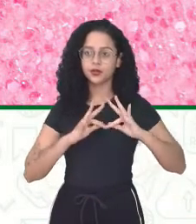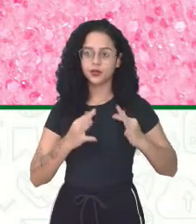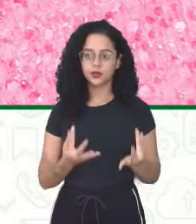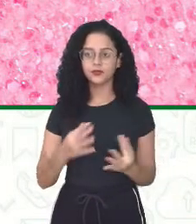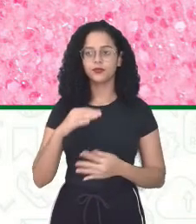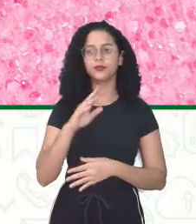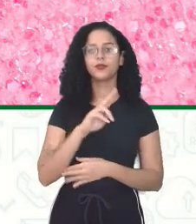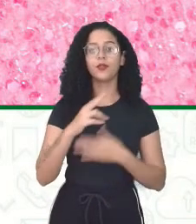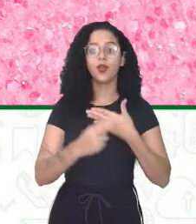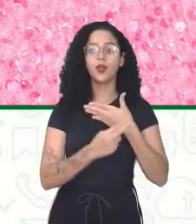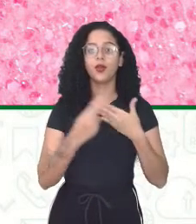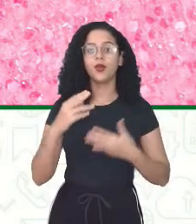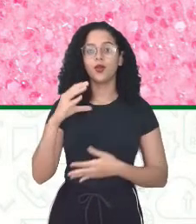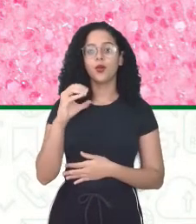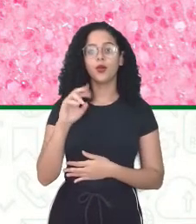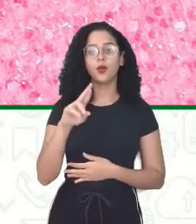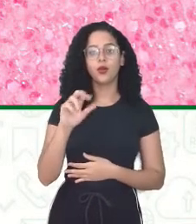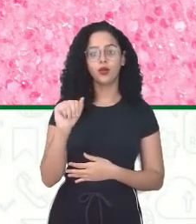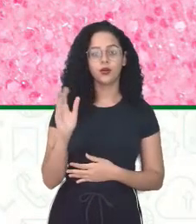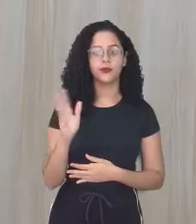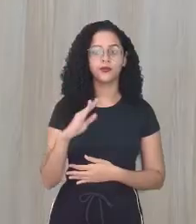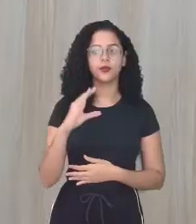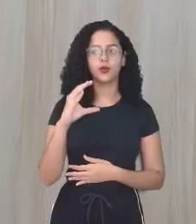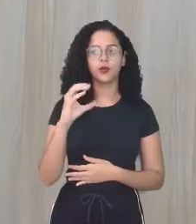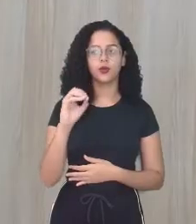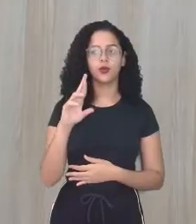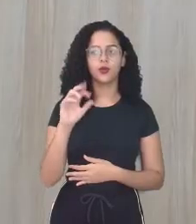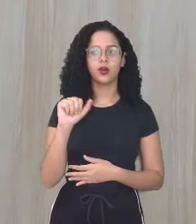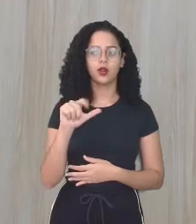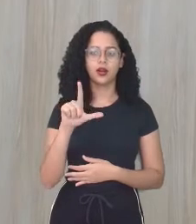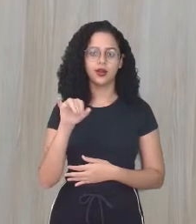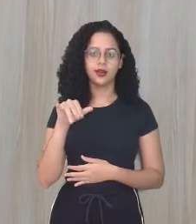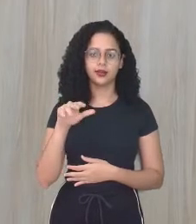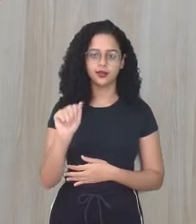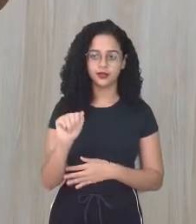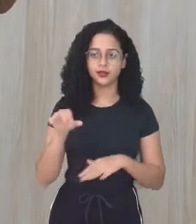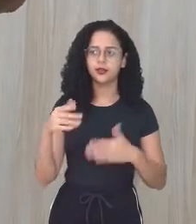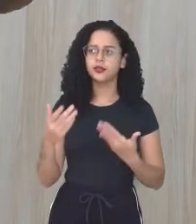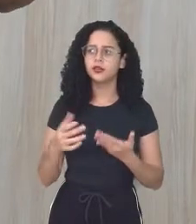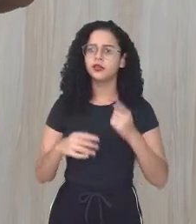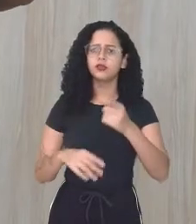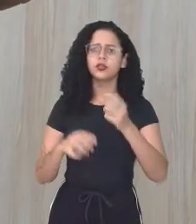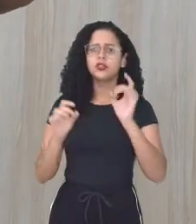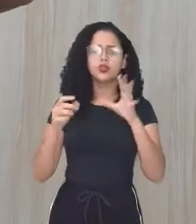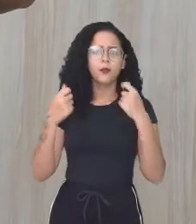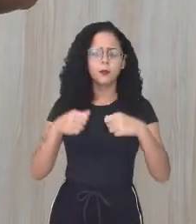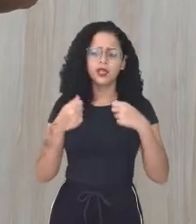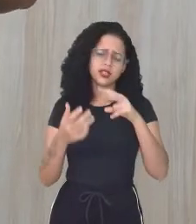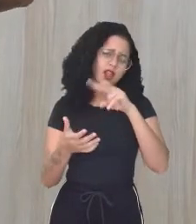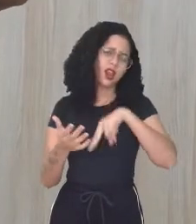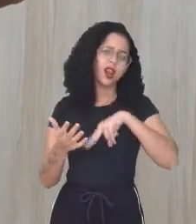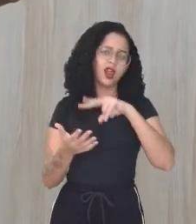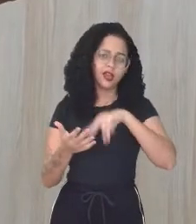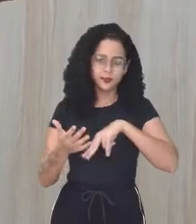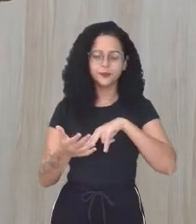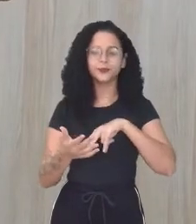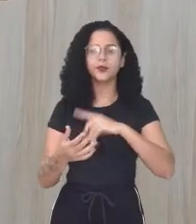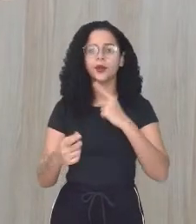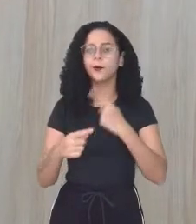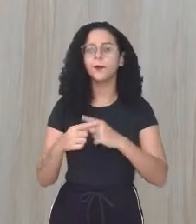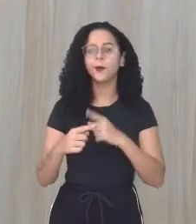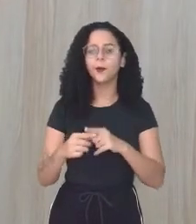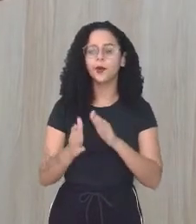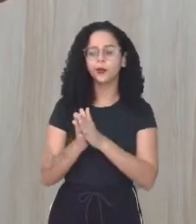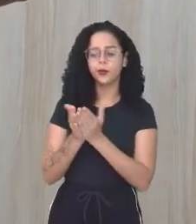Coralina, certo? Então, saber, você só precisa ler, Porque